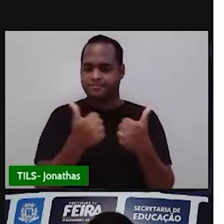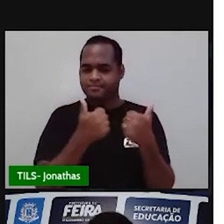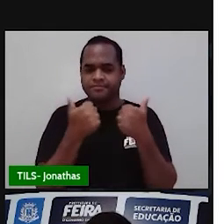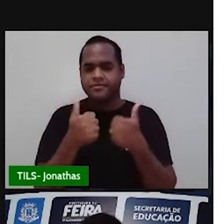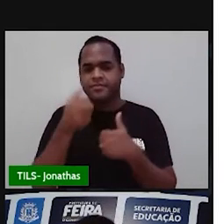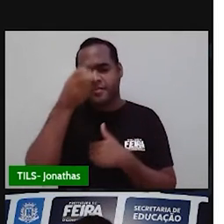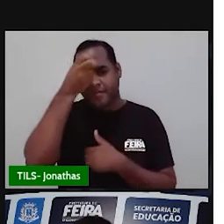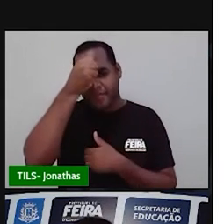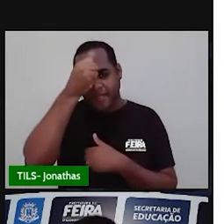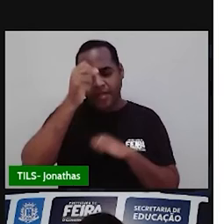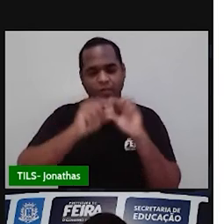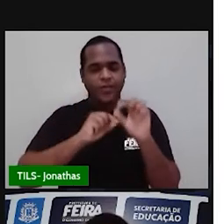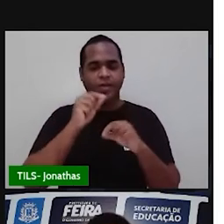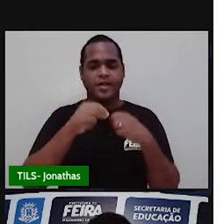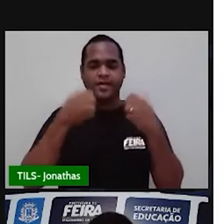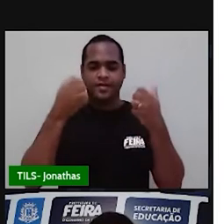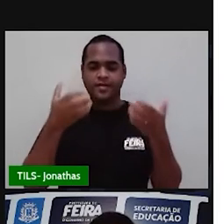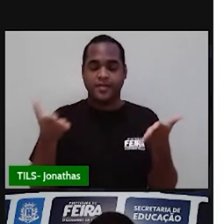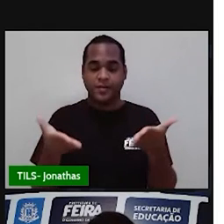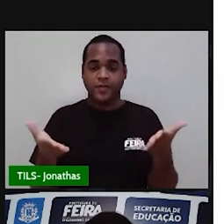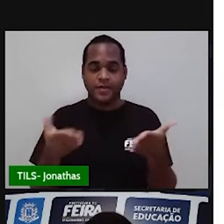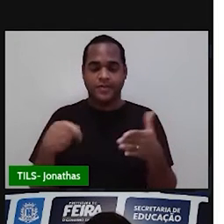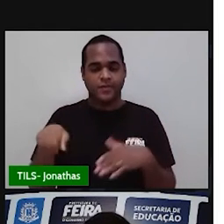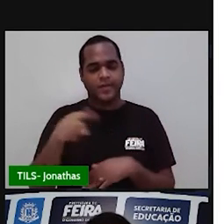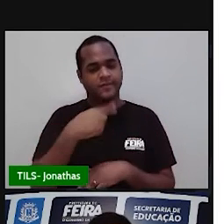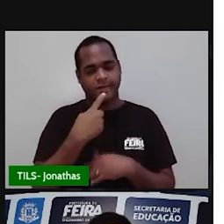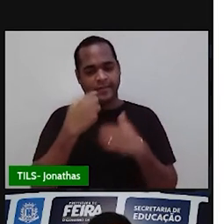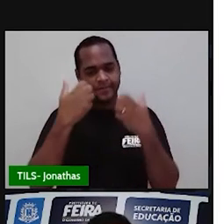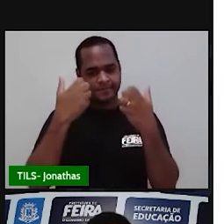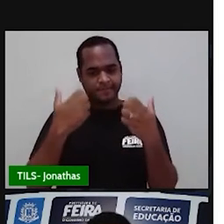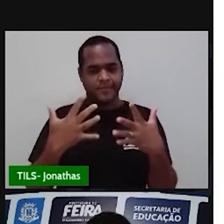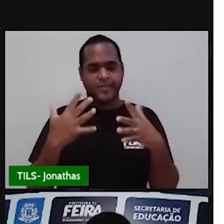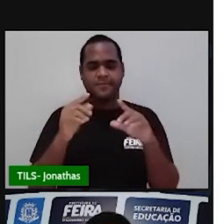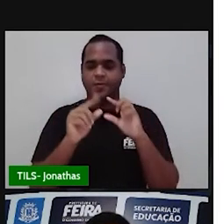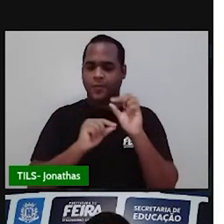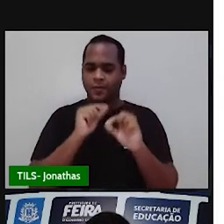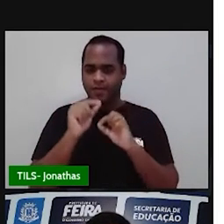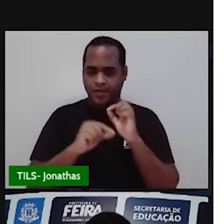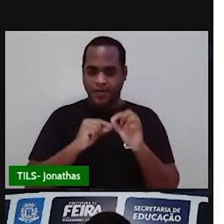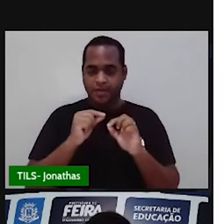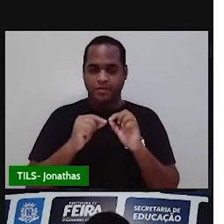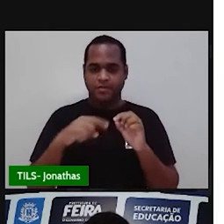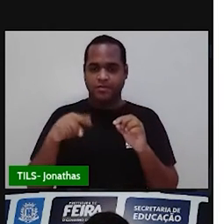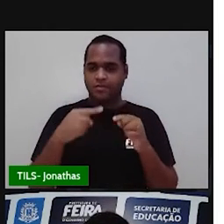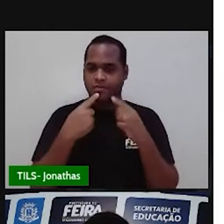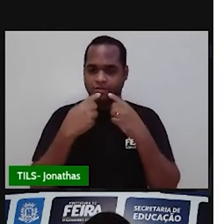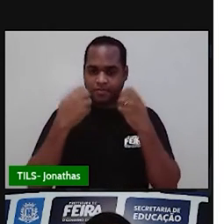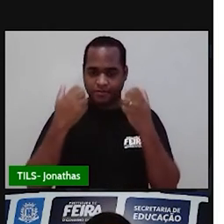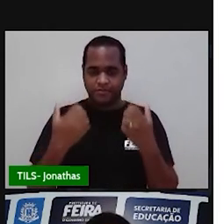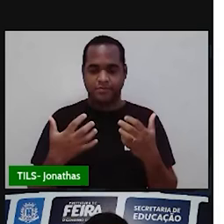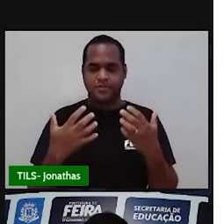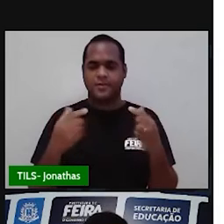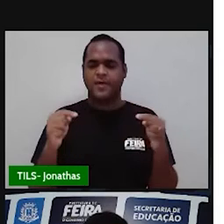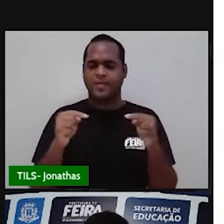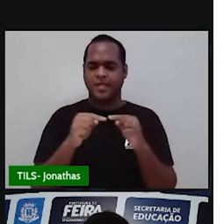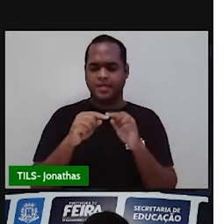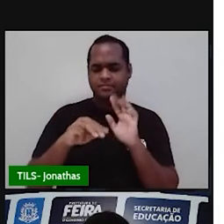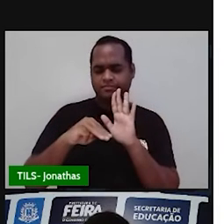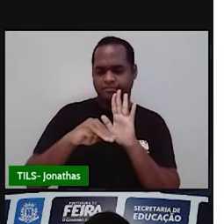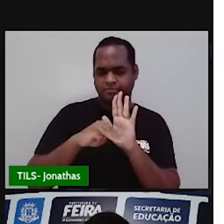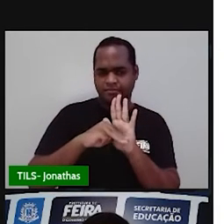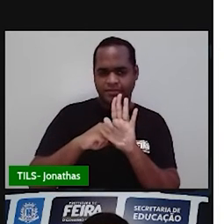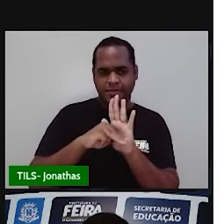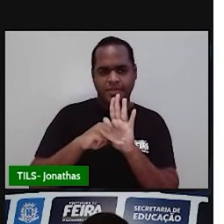vai aprender aqui? A gente vai falar, né, sobre essa coisa de média,